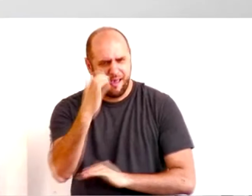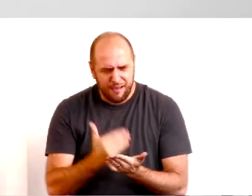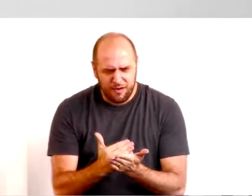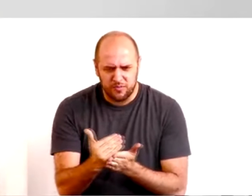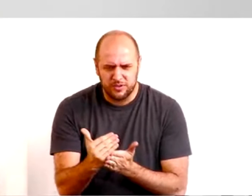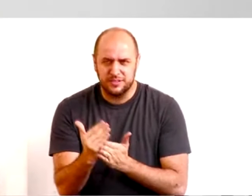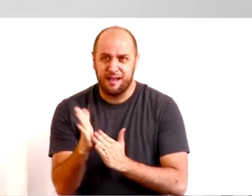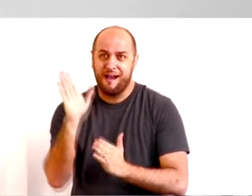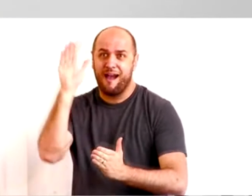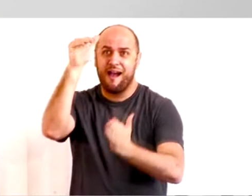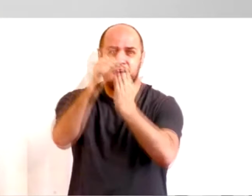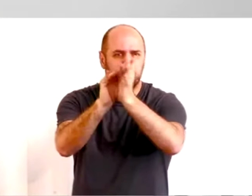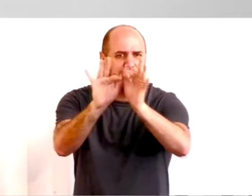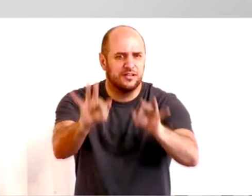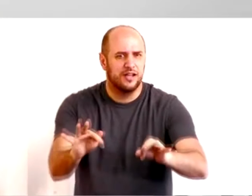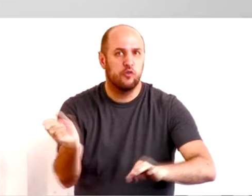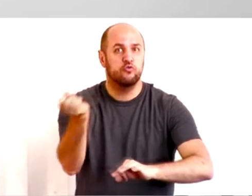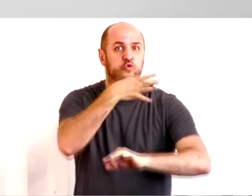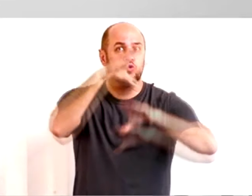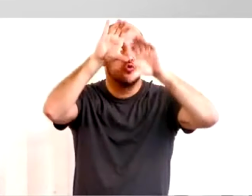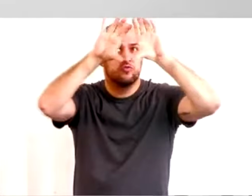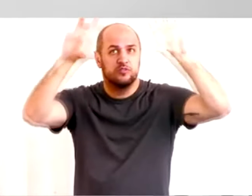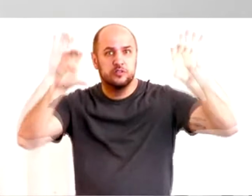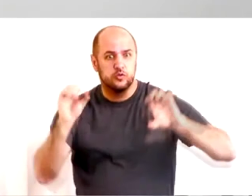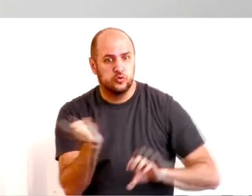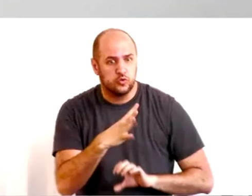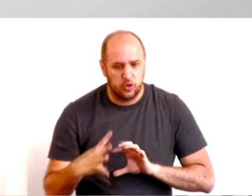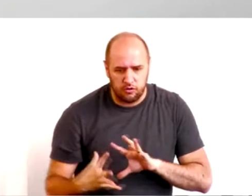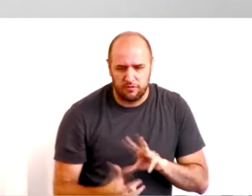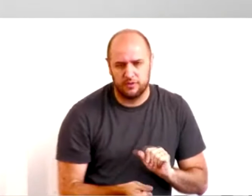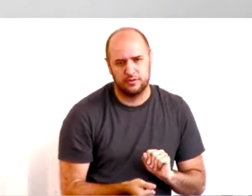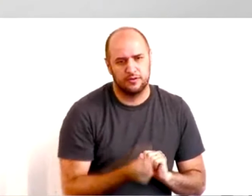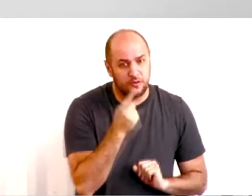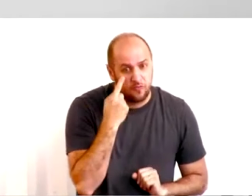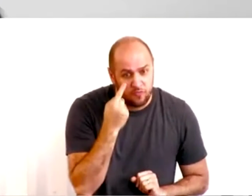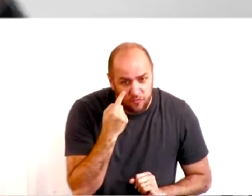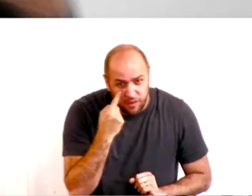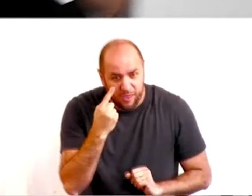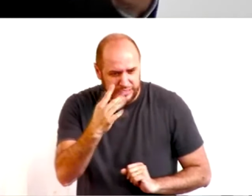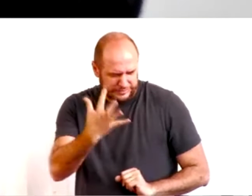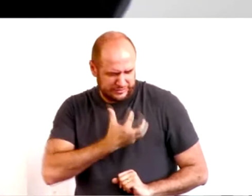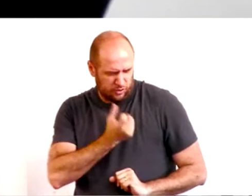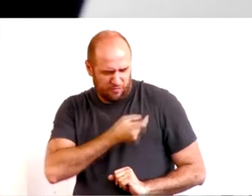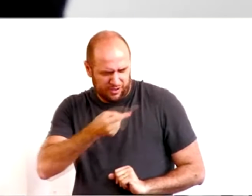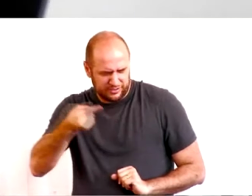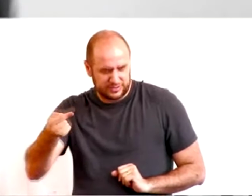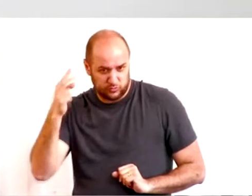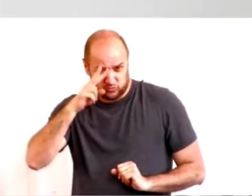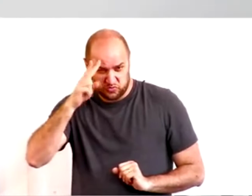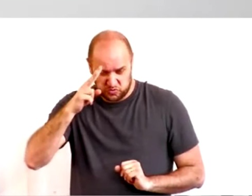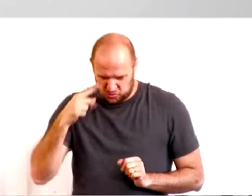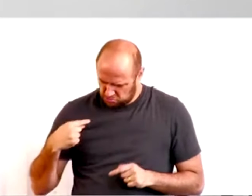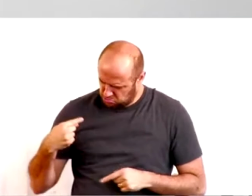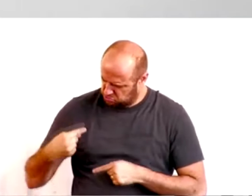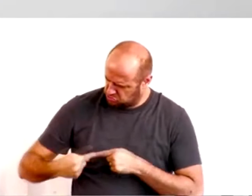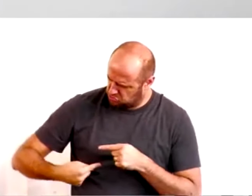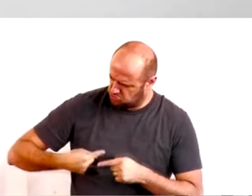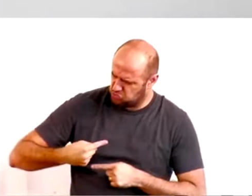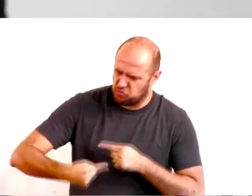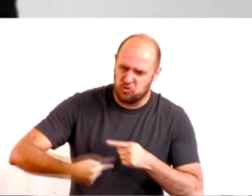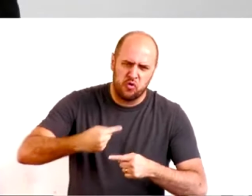nova terra, o que nós vemos é esta história da redenção sendo desenrolada diante dos nossos olhos.